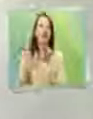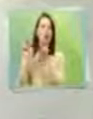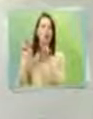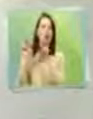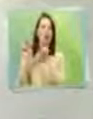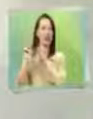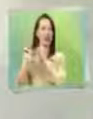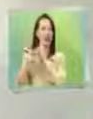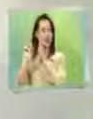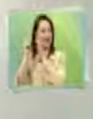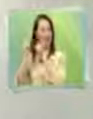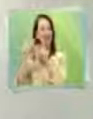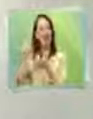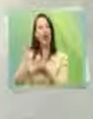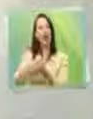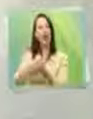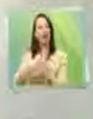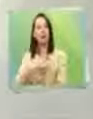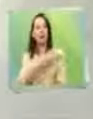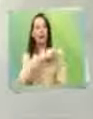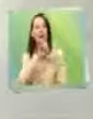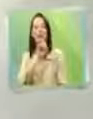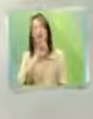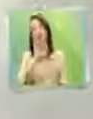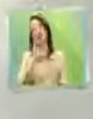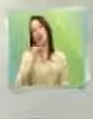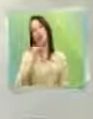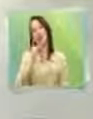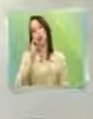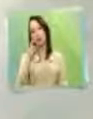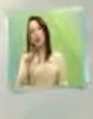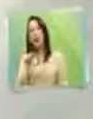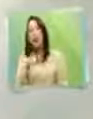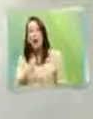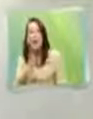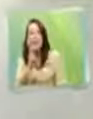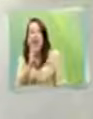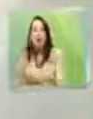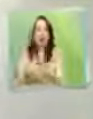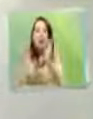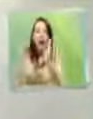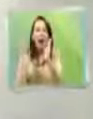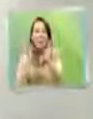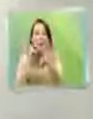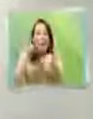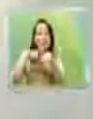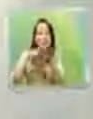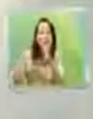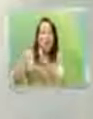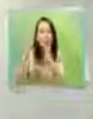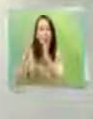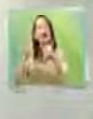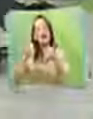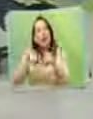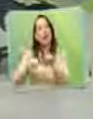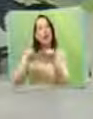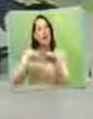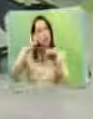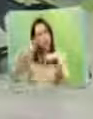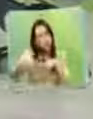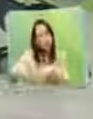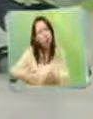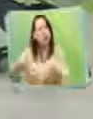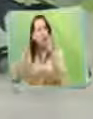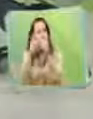né, foi durante a ditadura militar, mas foi num momento de efervescência política pelo qual passavam esses movimentos,